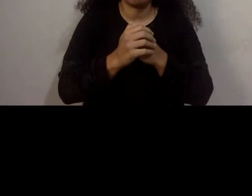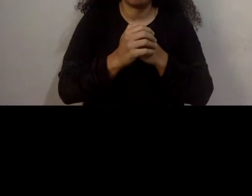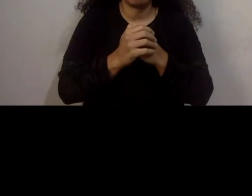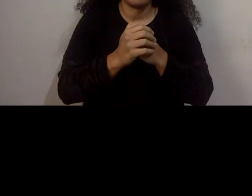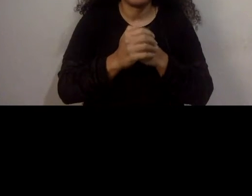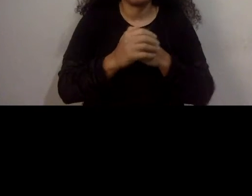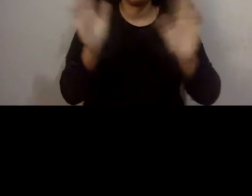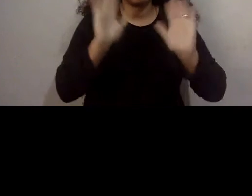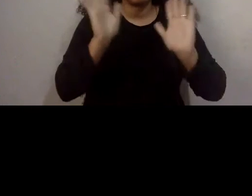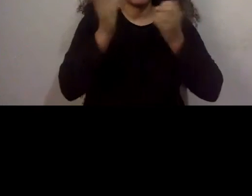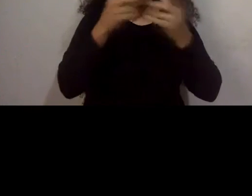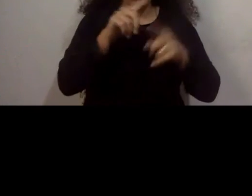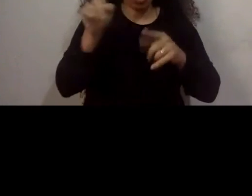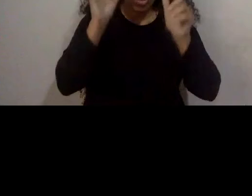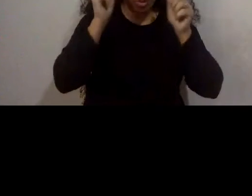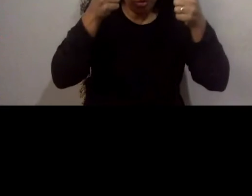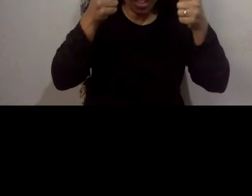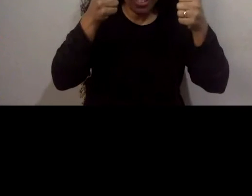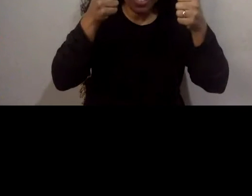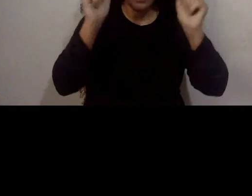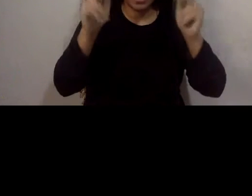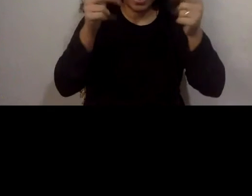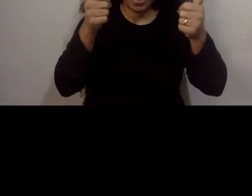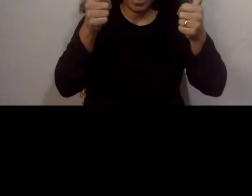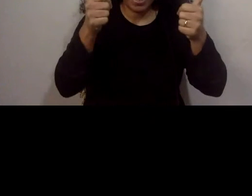Fala pessoal, tá dando para me ouvir?